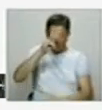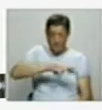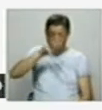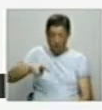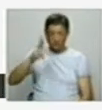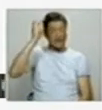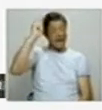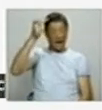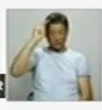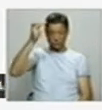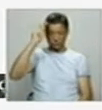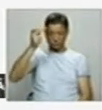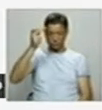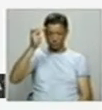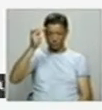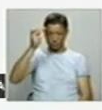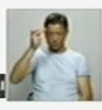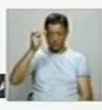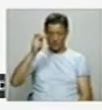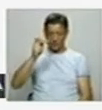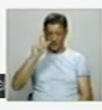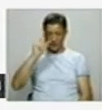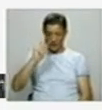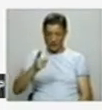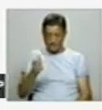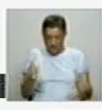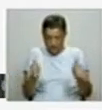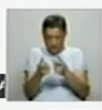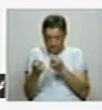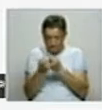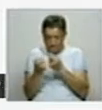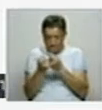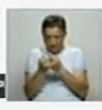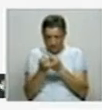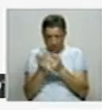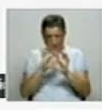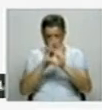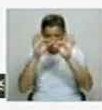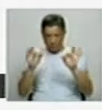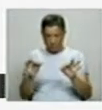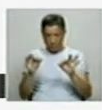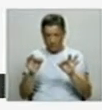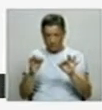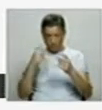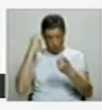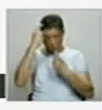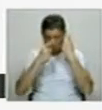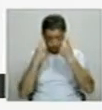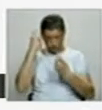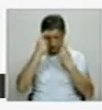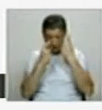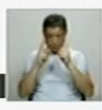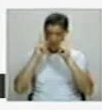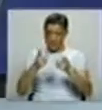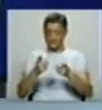de anos, ficam, se calhar, muito mais próximas entre si, em jeito de comboio, do que propriamente aquilo que nós pensávamos. Que pensávamos